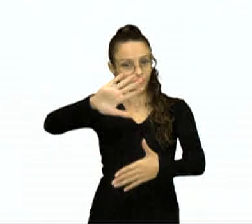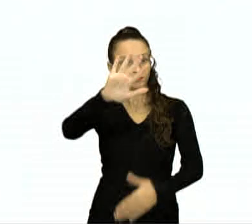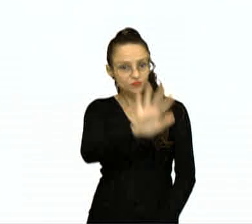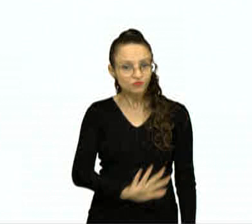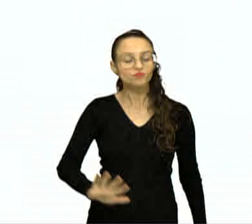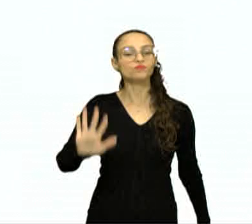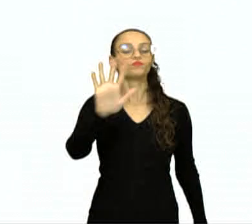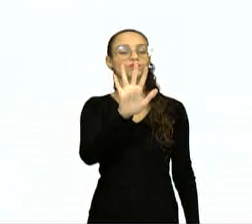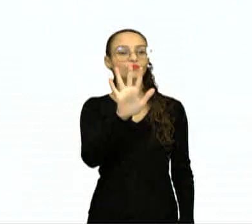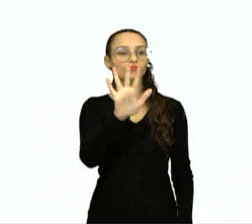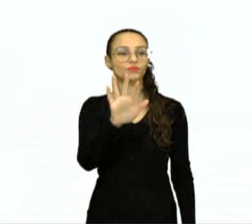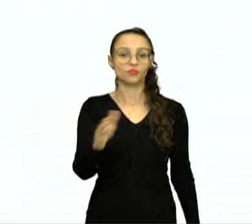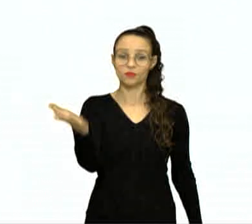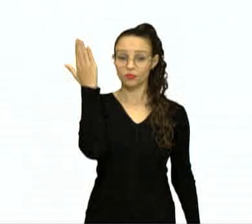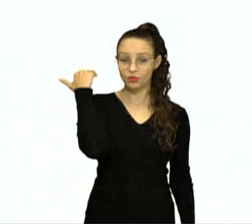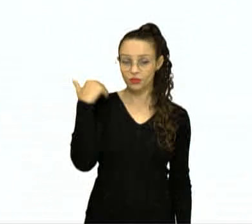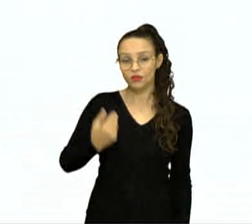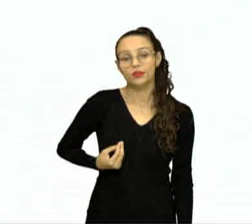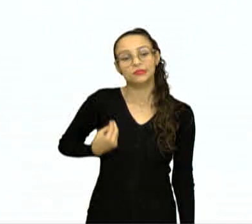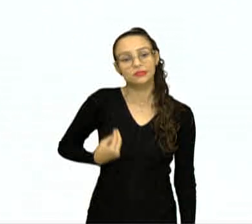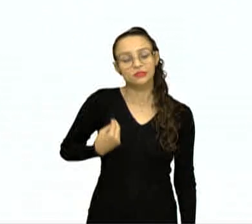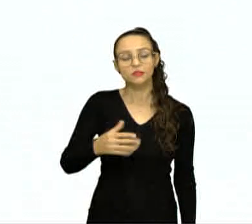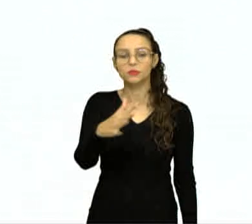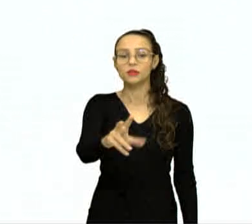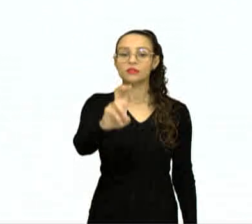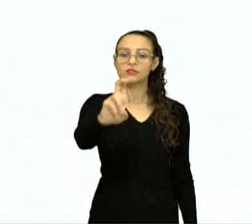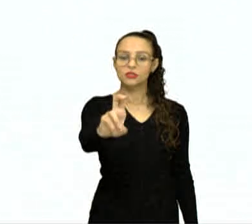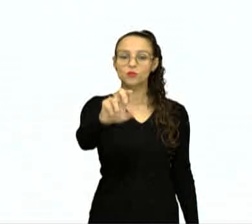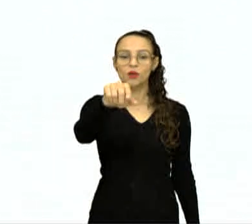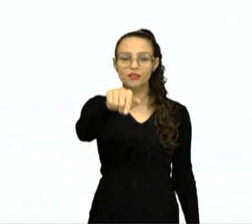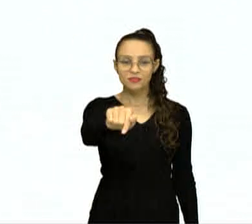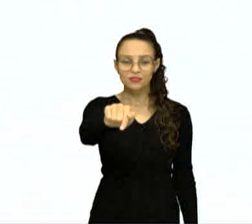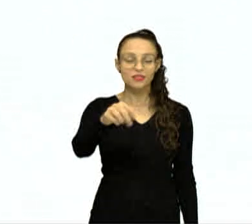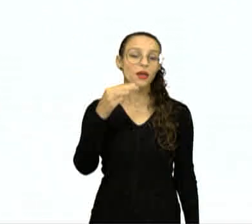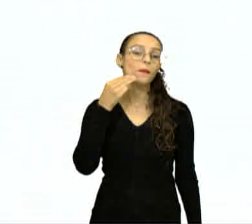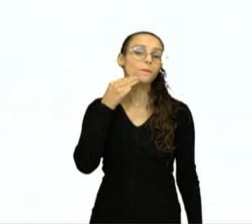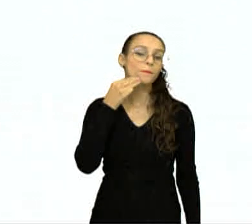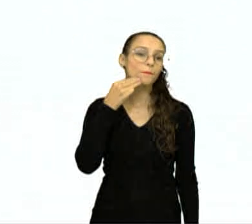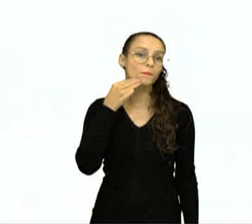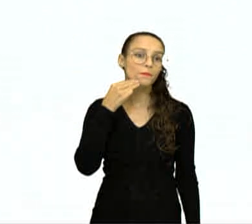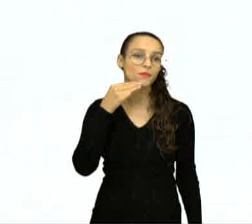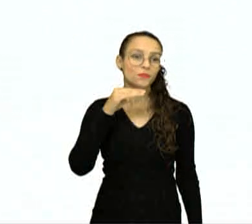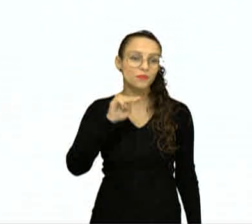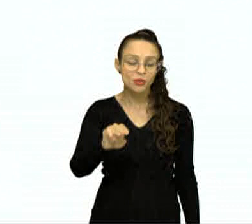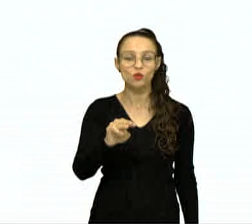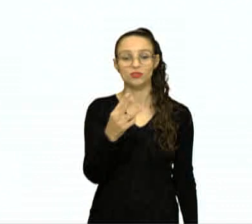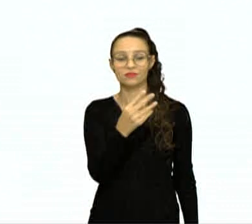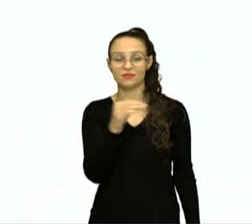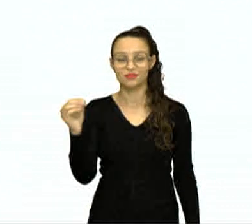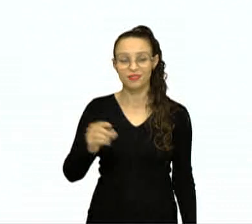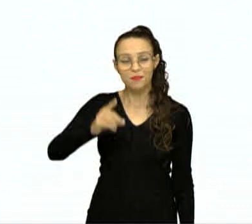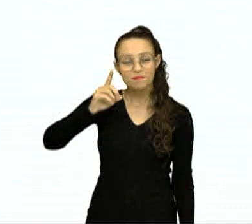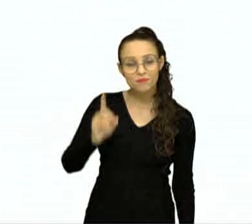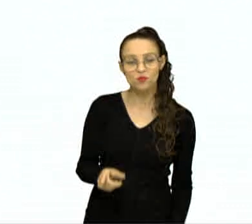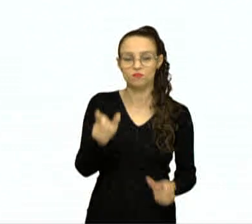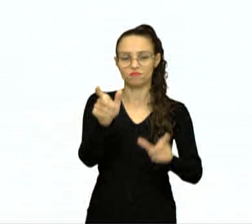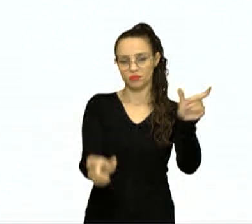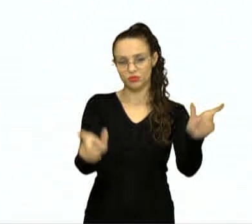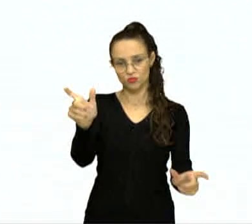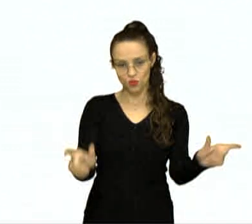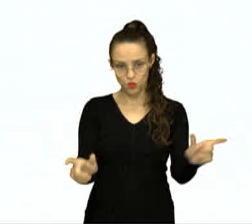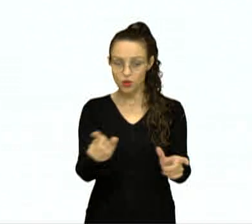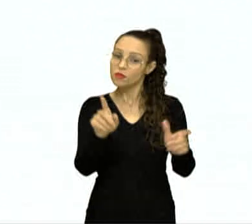que a América era habitada por cerca de 57 milhões e 300 mil pessoas